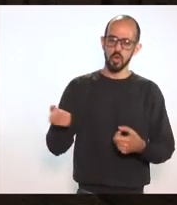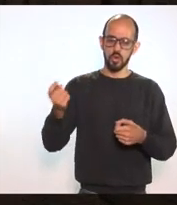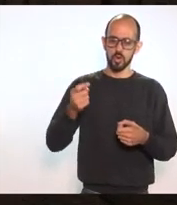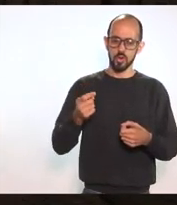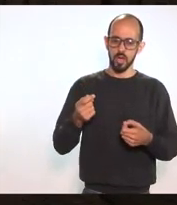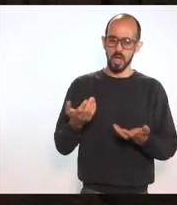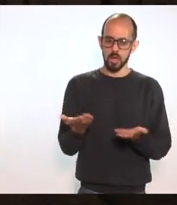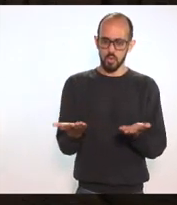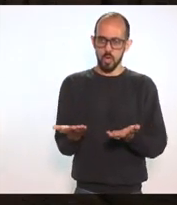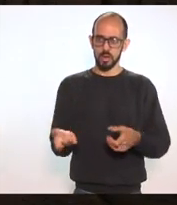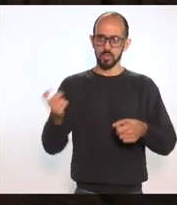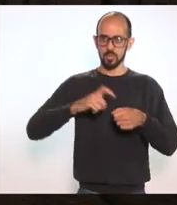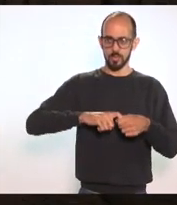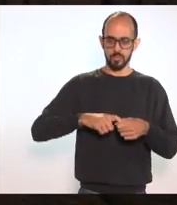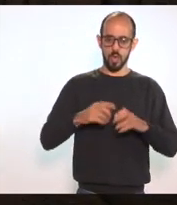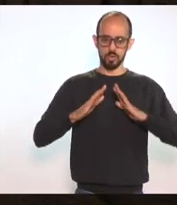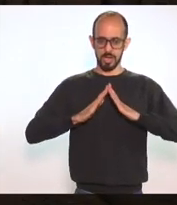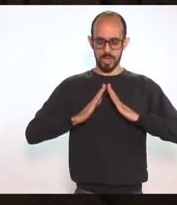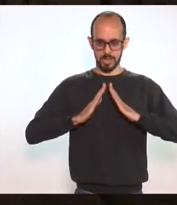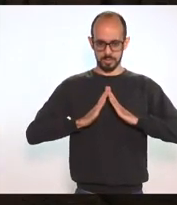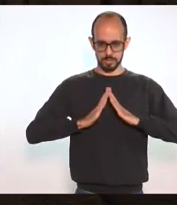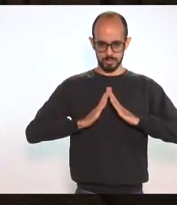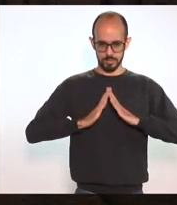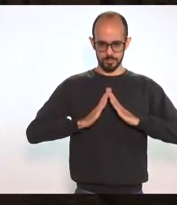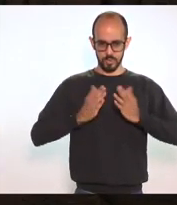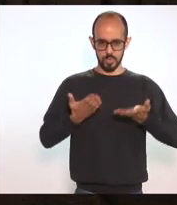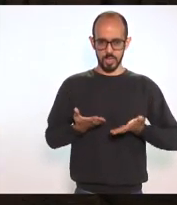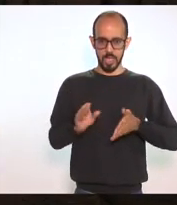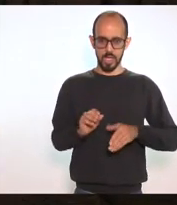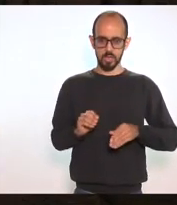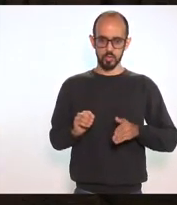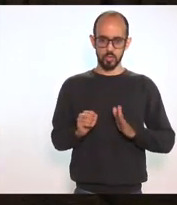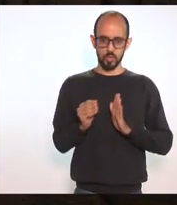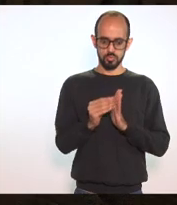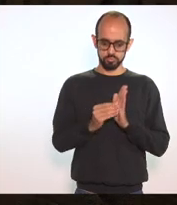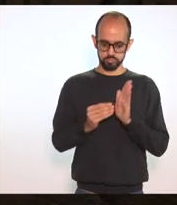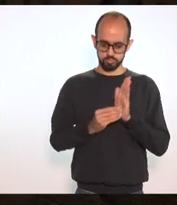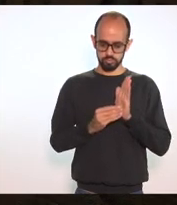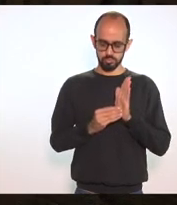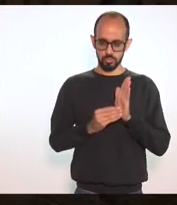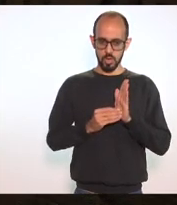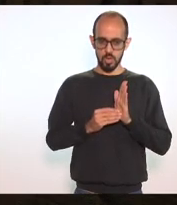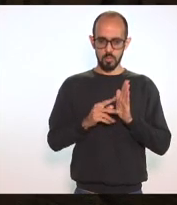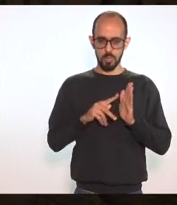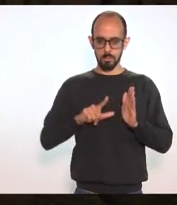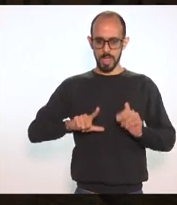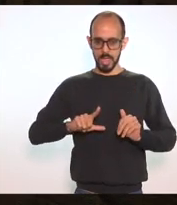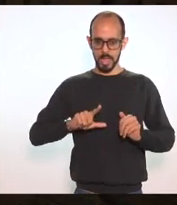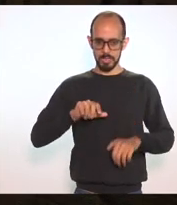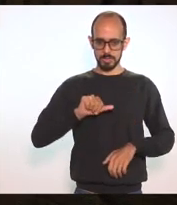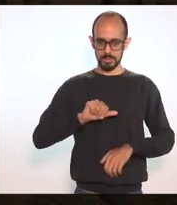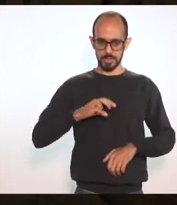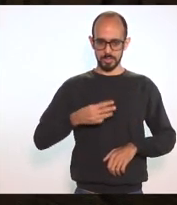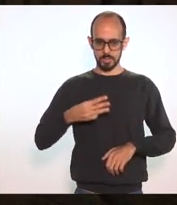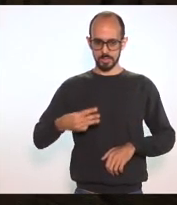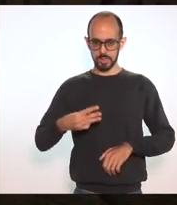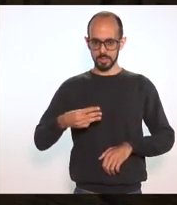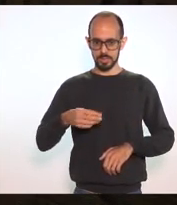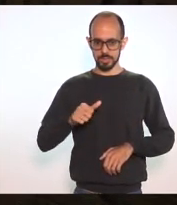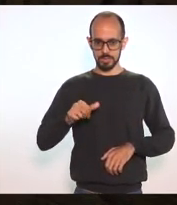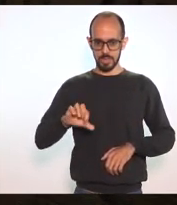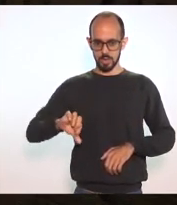desses dias, que pudesse incluir na ordem do dia o projeto de lei, que eu protocolei o requerimento, número 133/19.